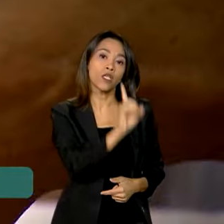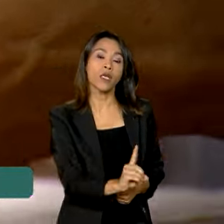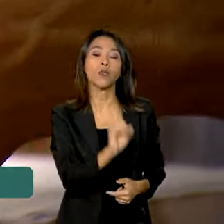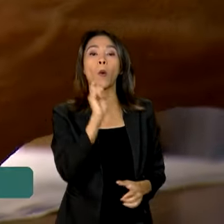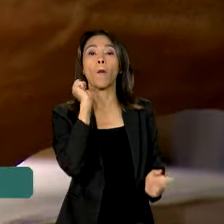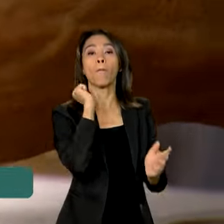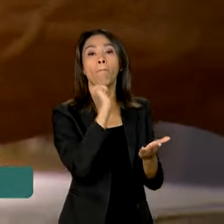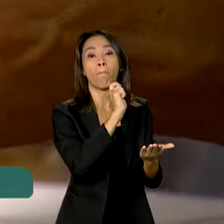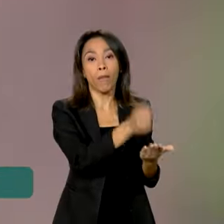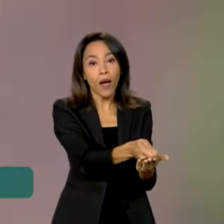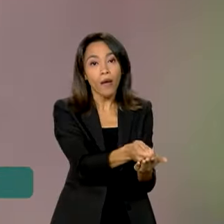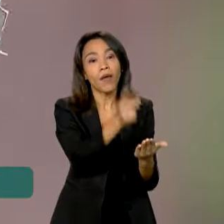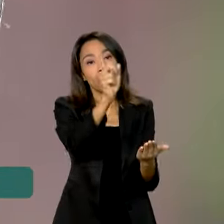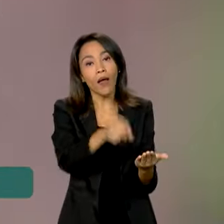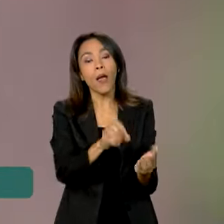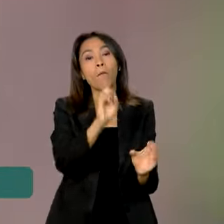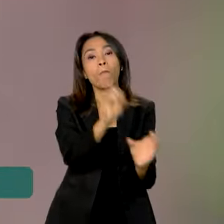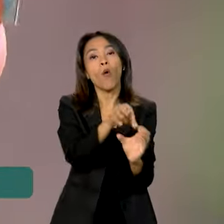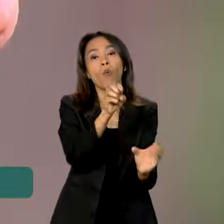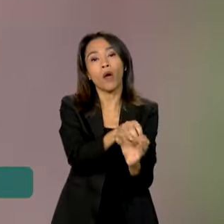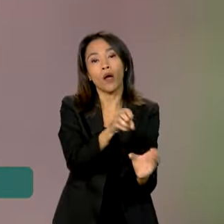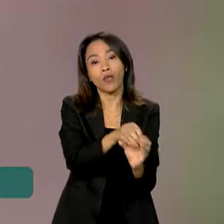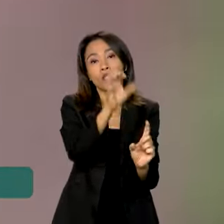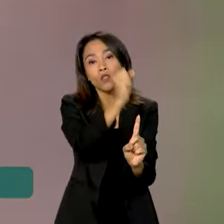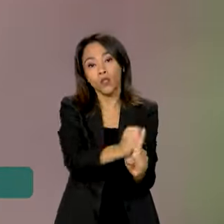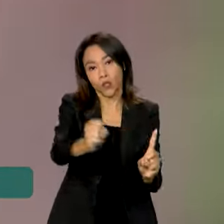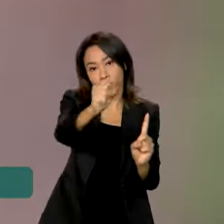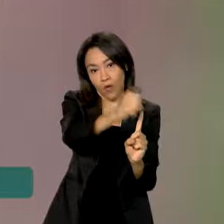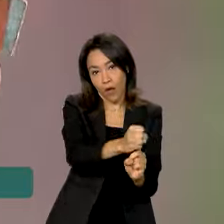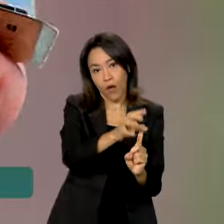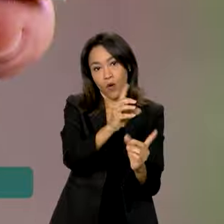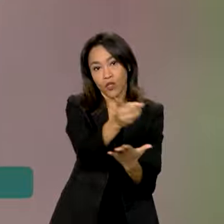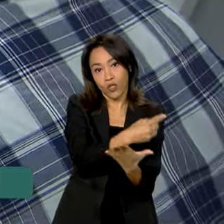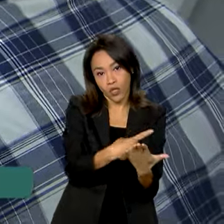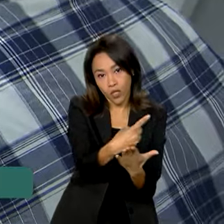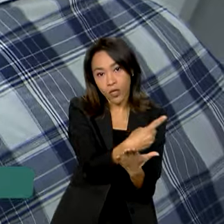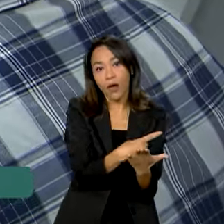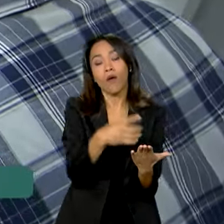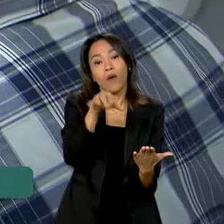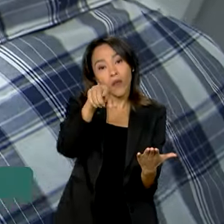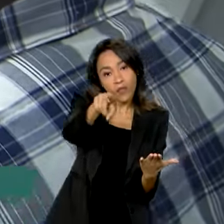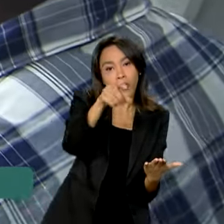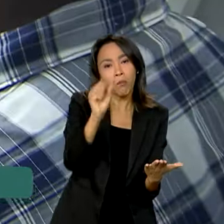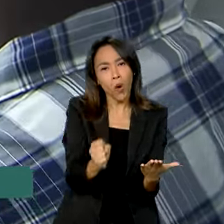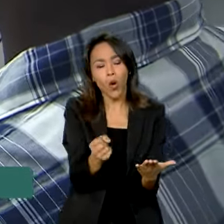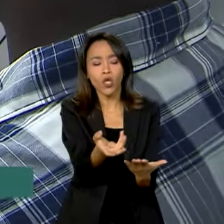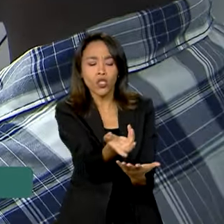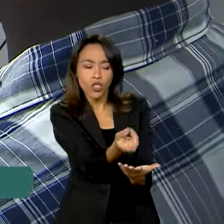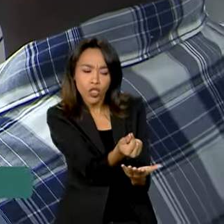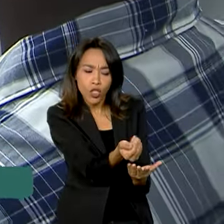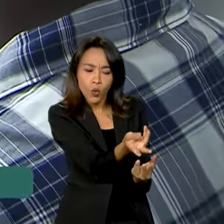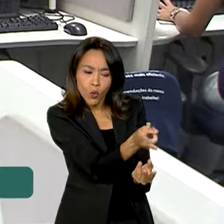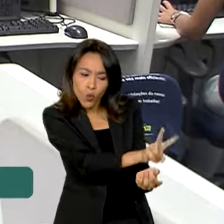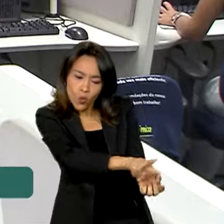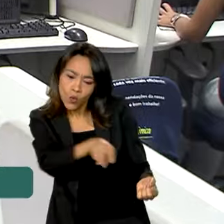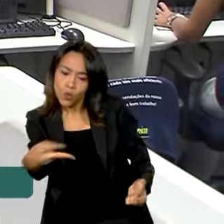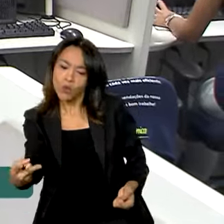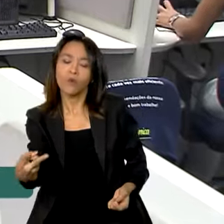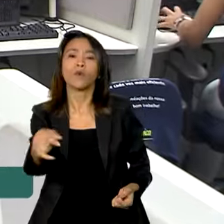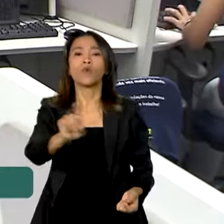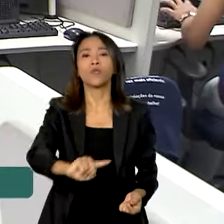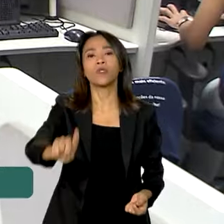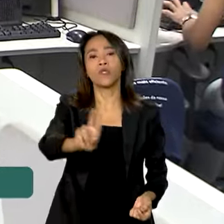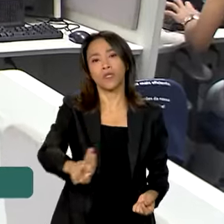feito por meio da poupança social digital. E os beneficiários vão poder movimentar os recursos por meio do